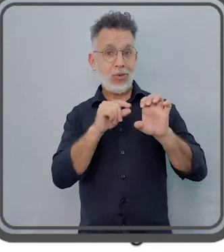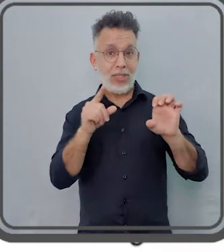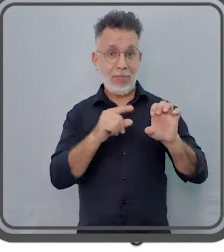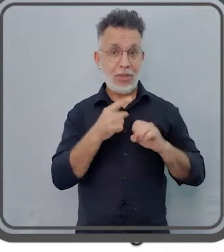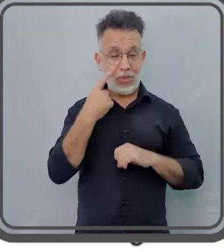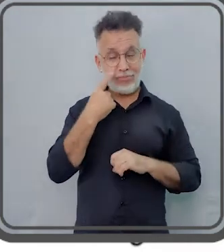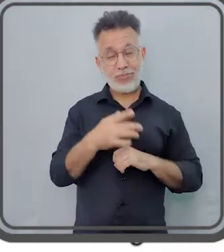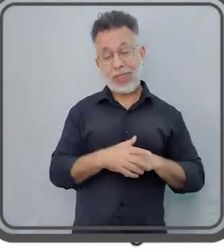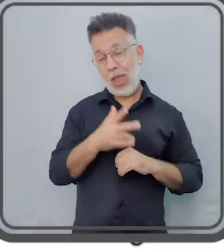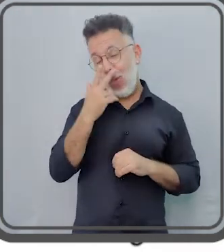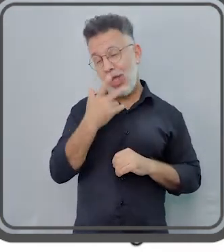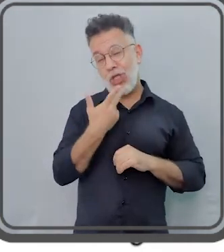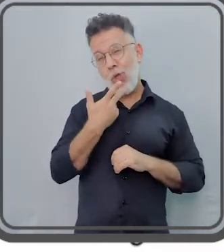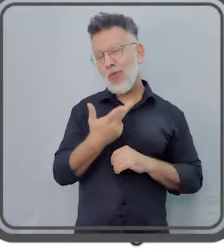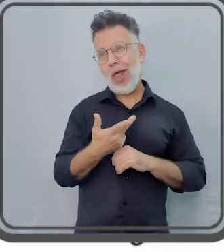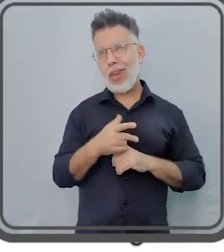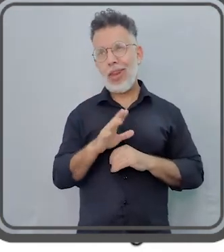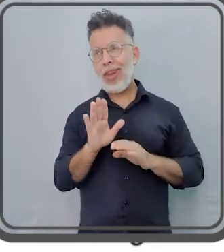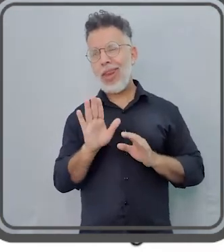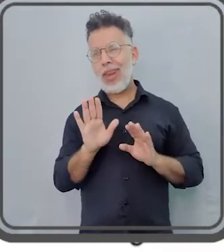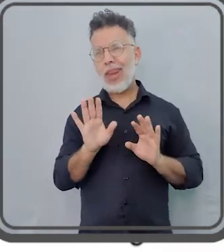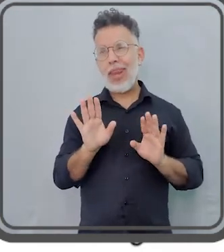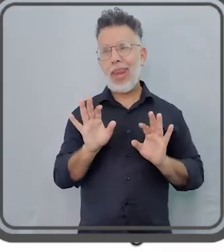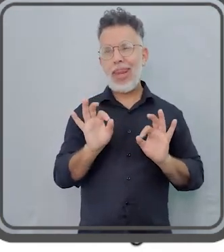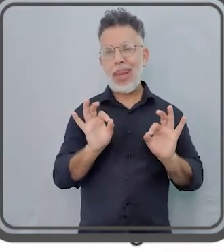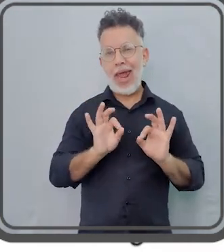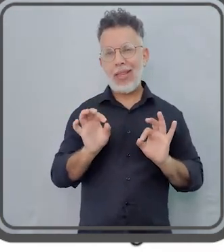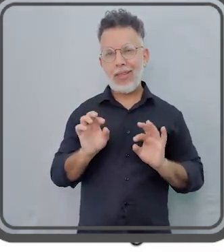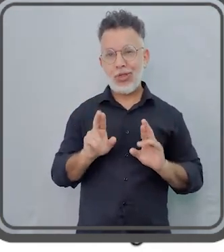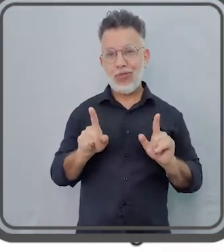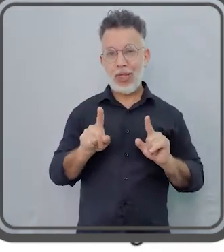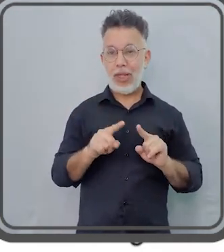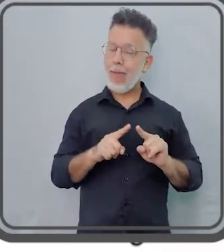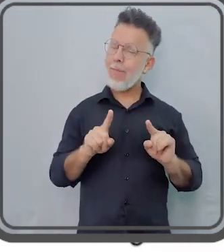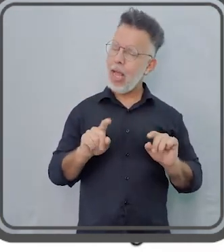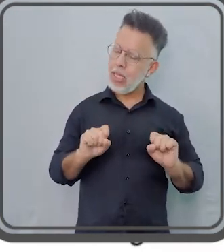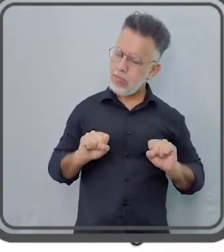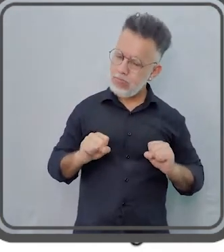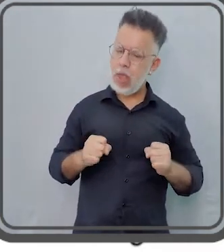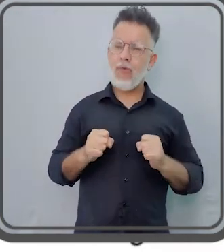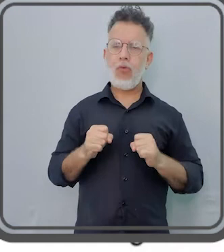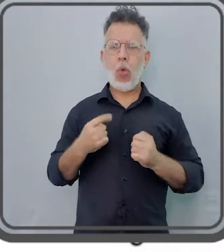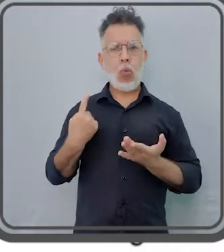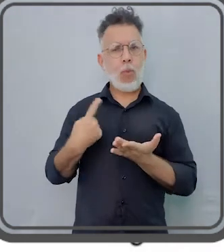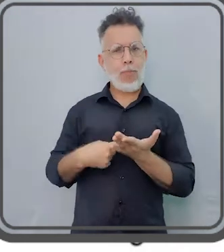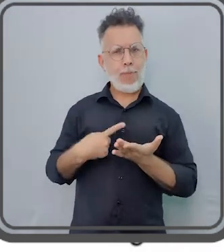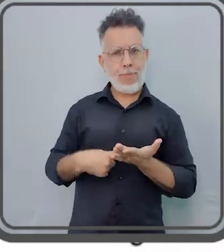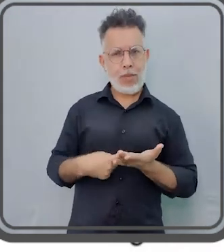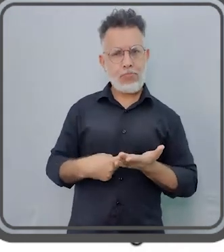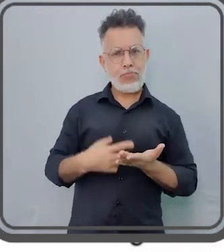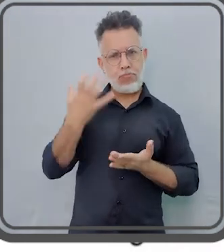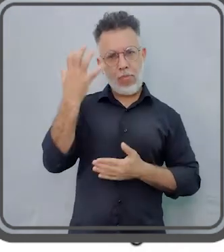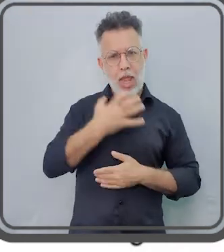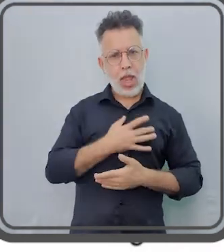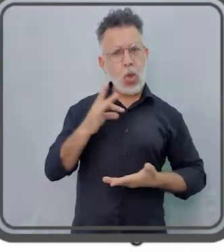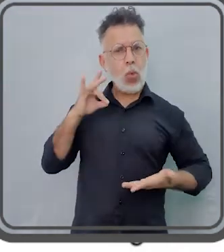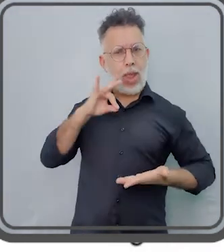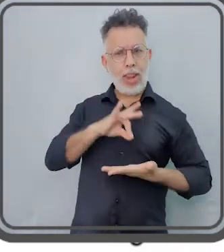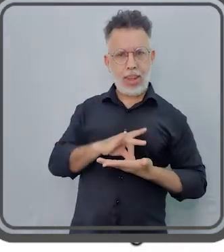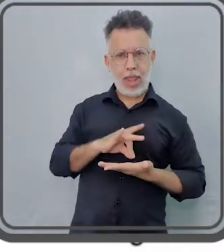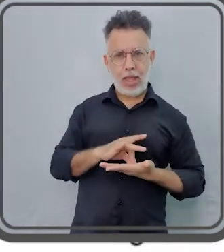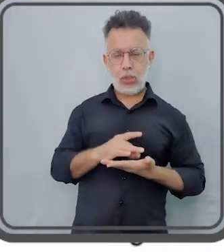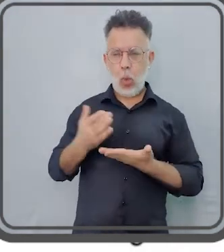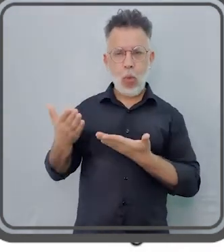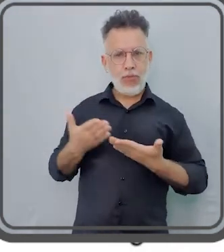nenhuma novidade, mas eu acho que talvez é reforçar esse compromisso com a realidade, né? Convidar quem já empreende ou